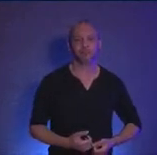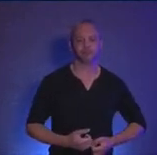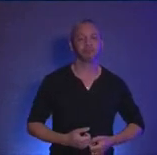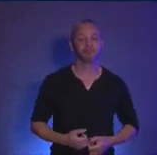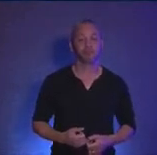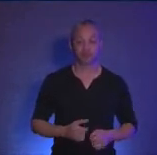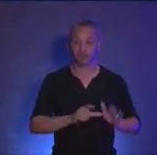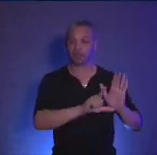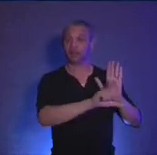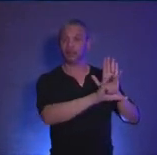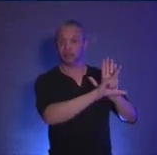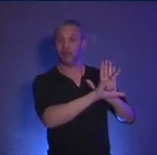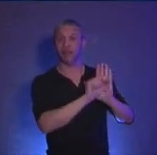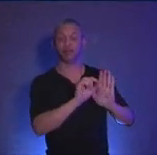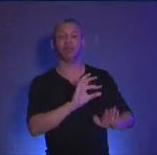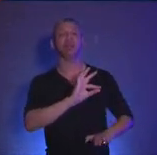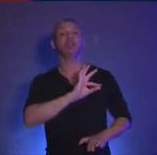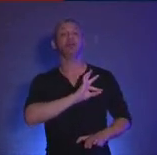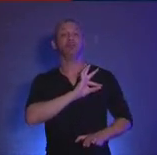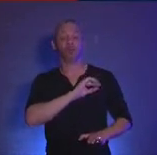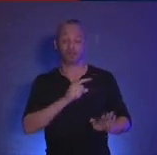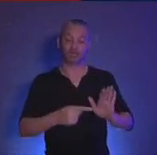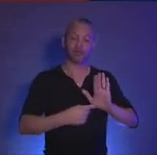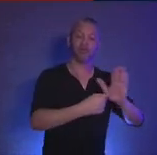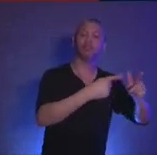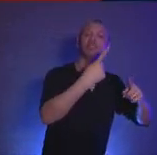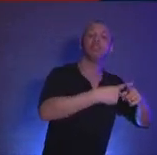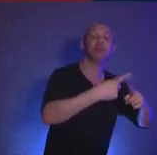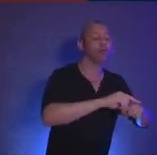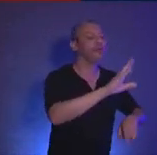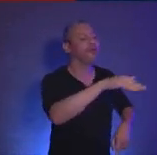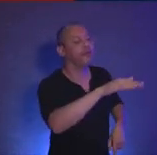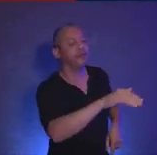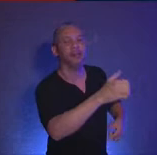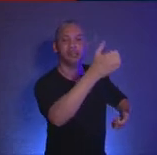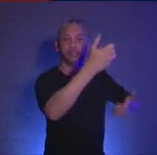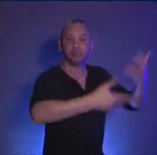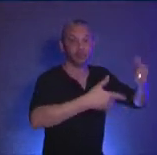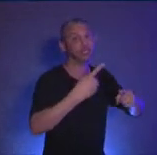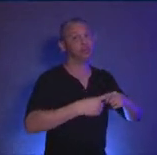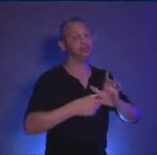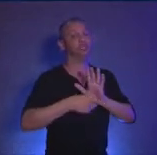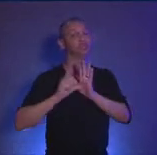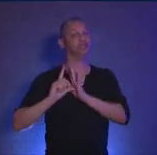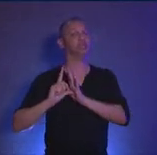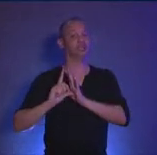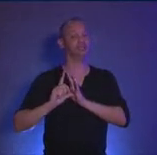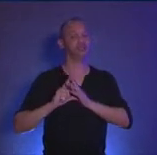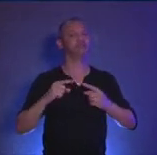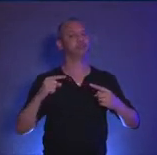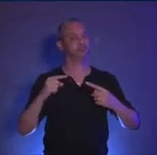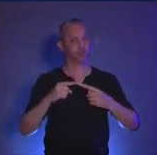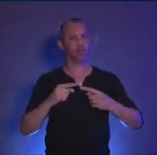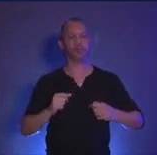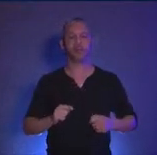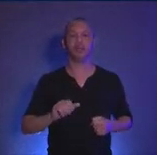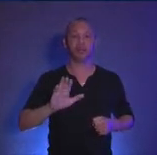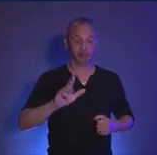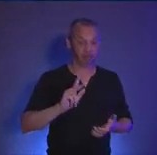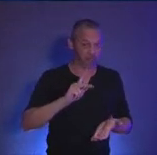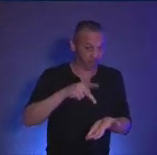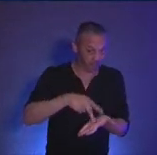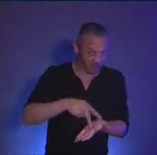Pela lei, a polícia deve apresentar motivos para abordar alguém sem mandato judicial. É a regra da fundada suspeita. Só que na